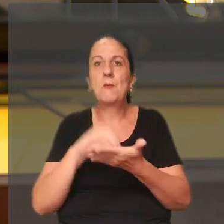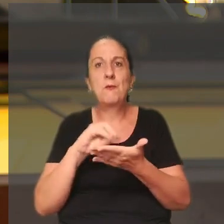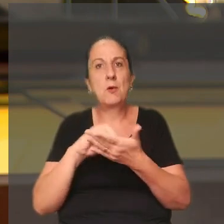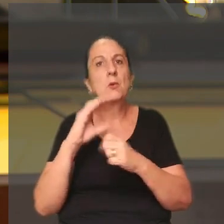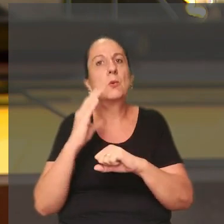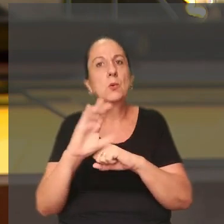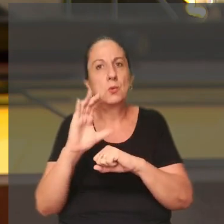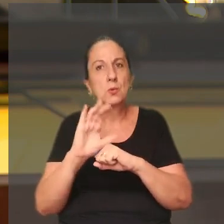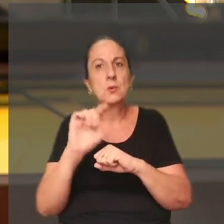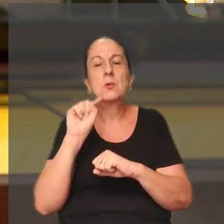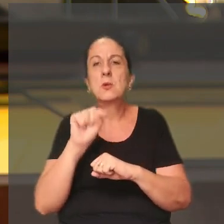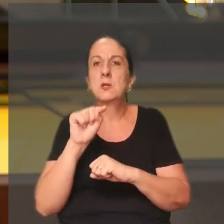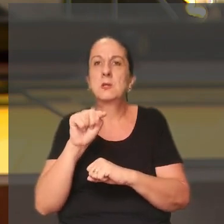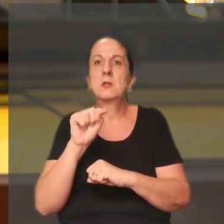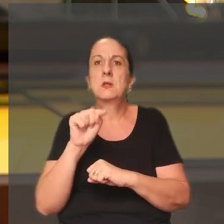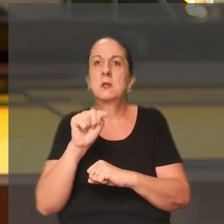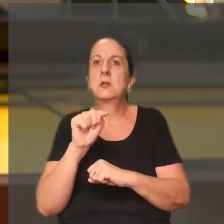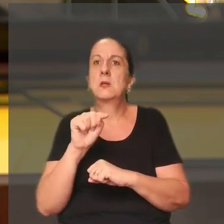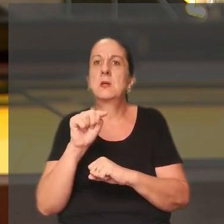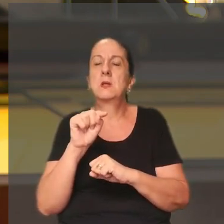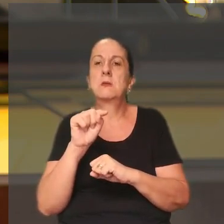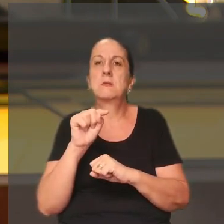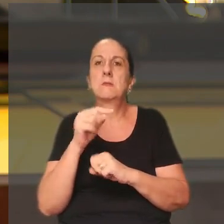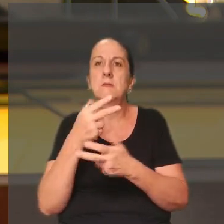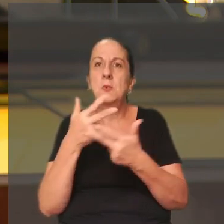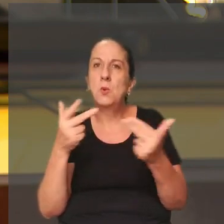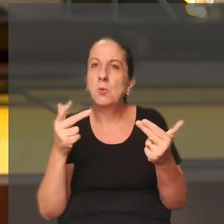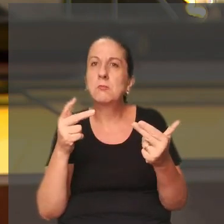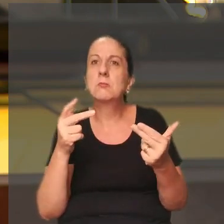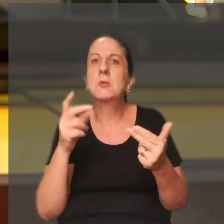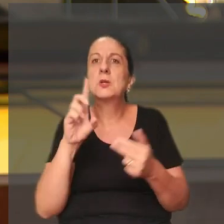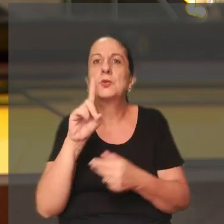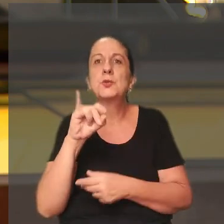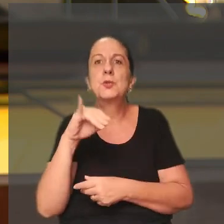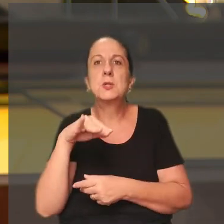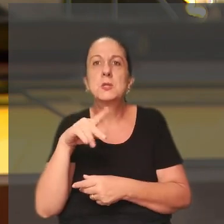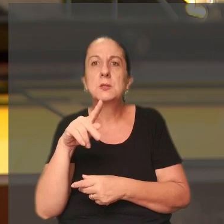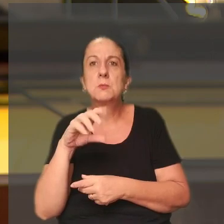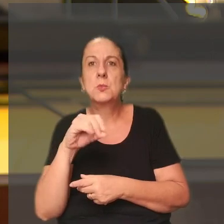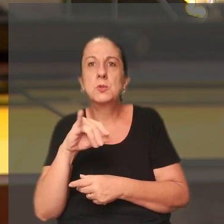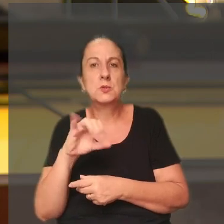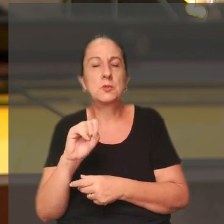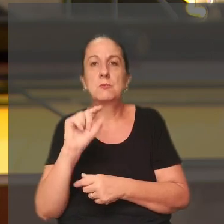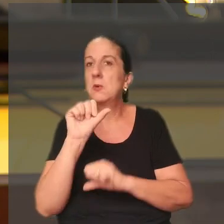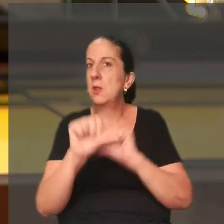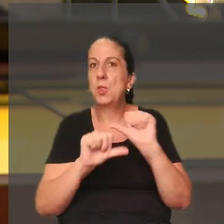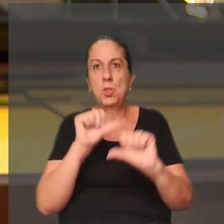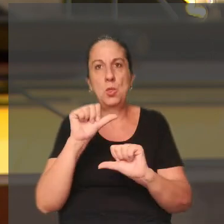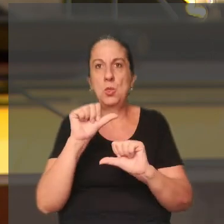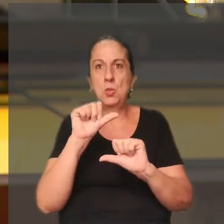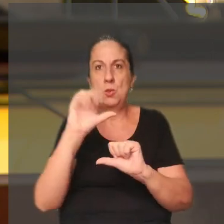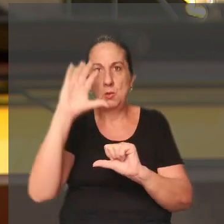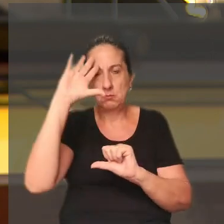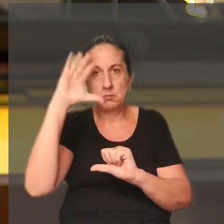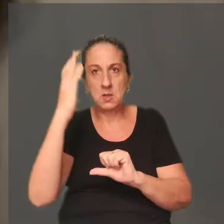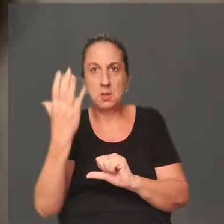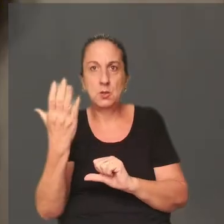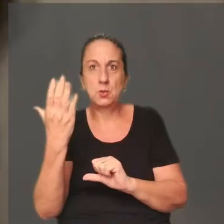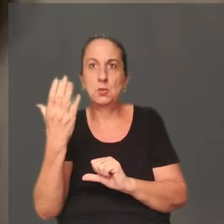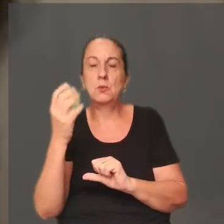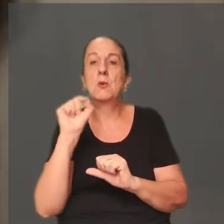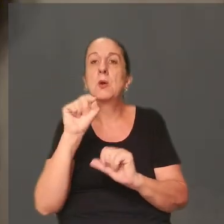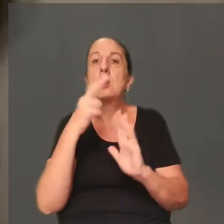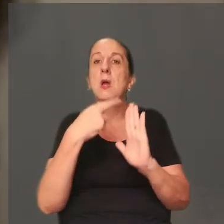concluir pela inconstitucionalidade daquela expressão, daquele dispositivo que dava por irrecorrível a